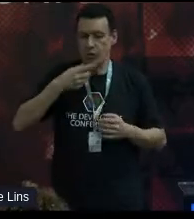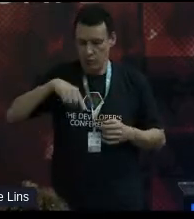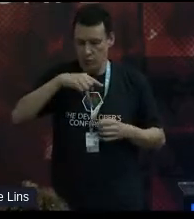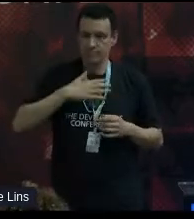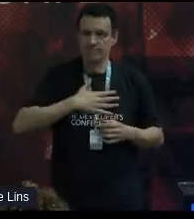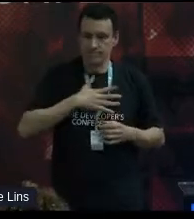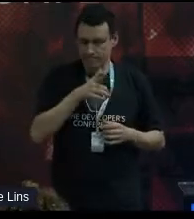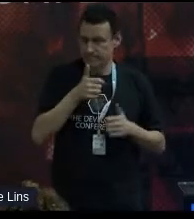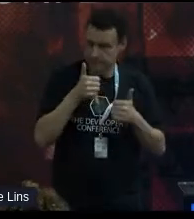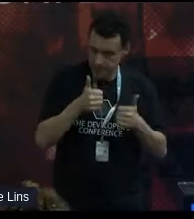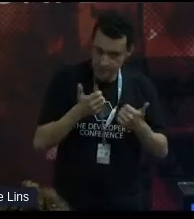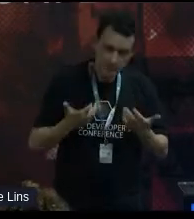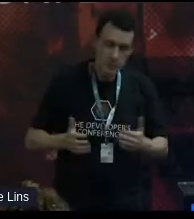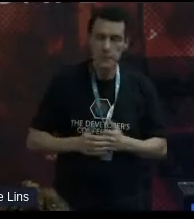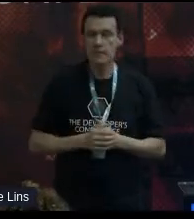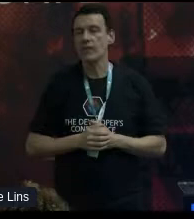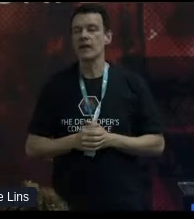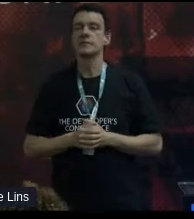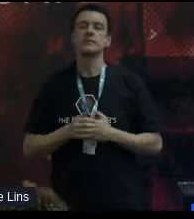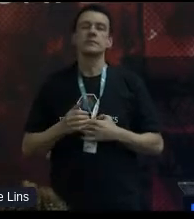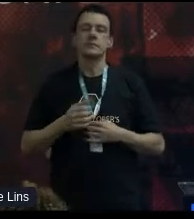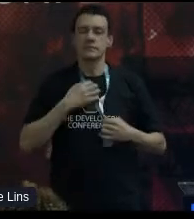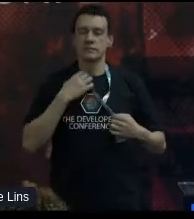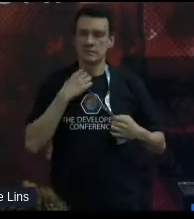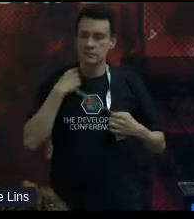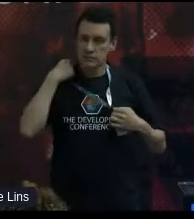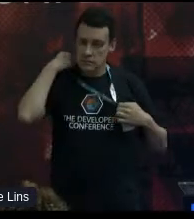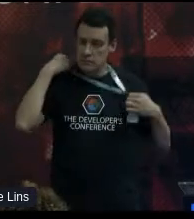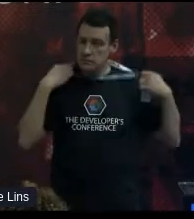esse estudo, apenas